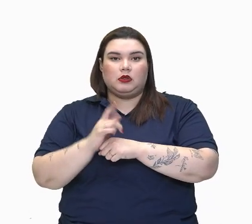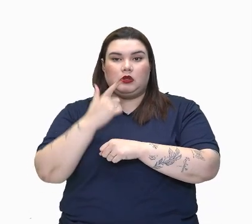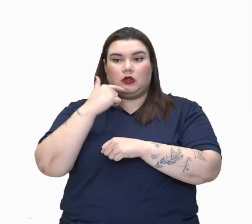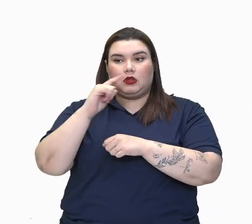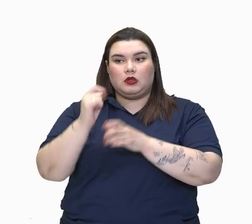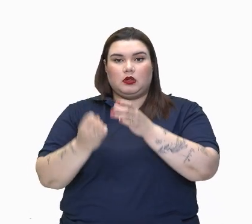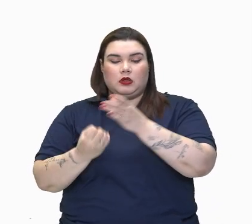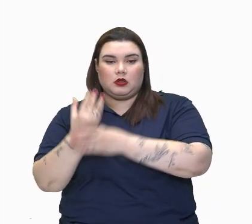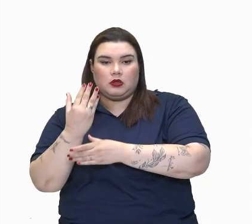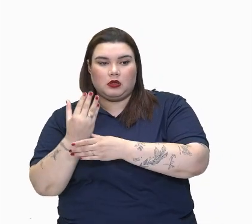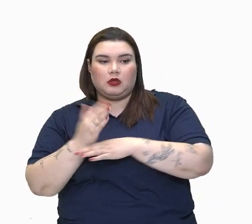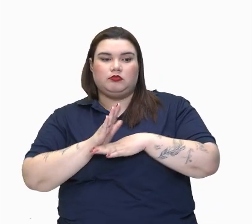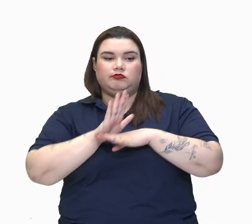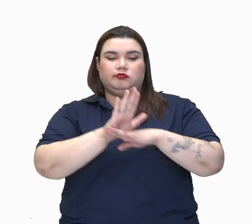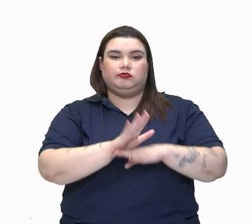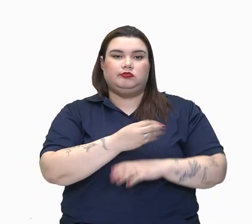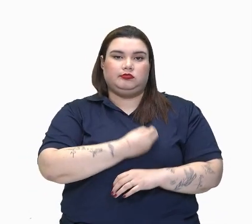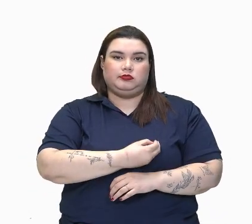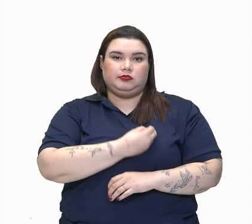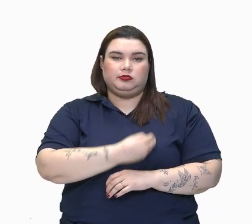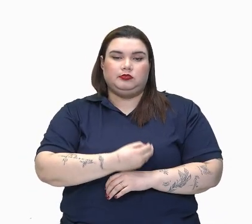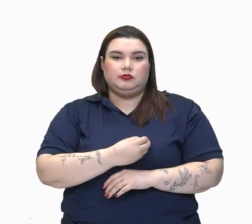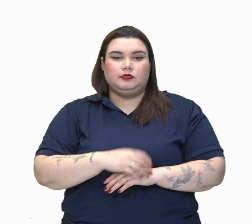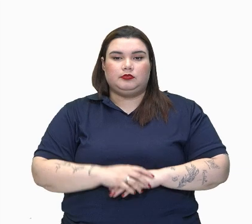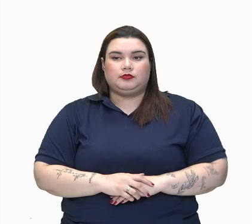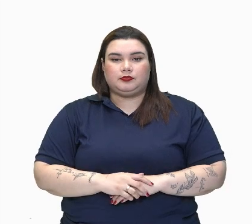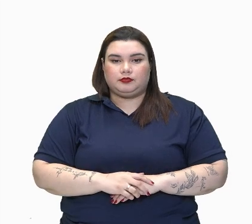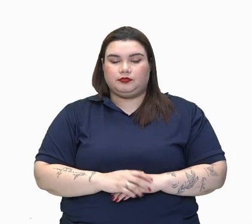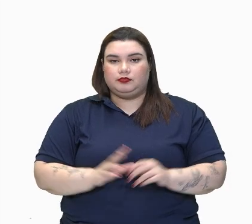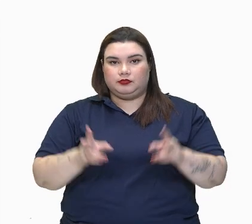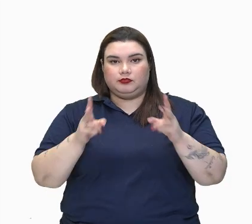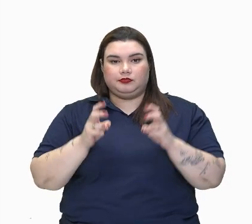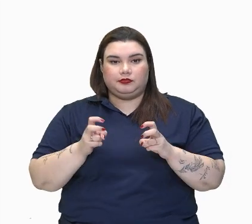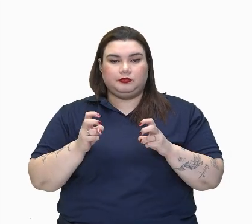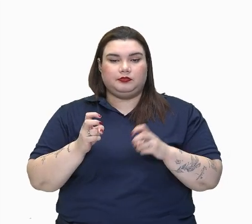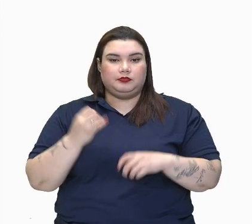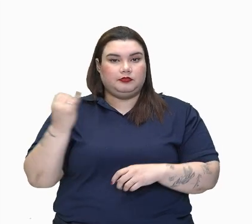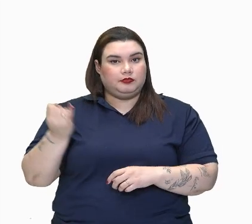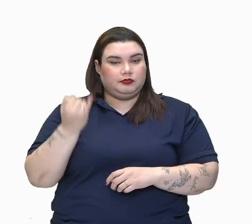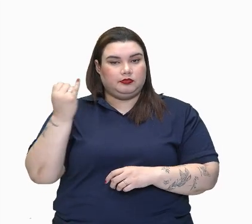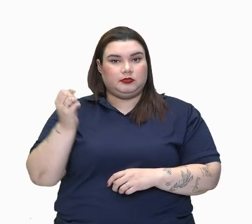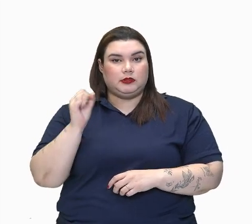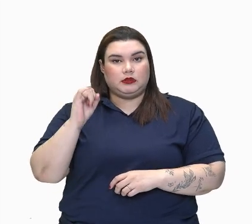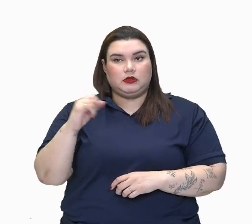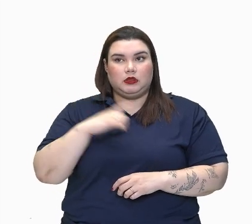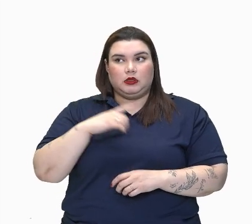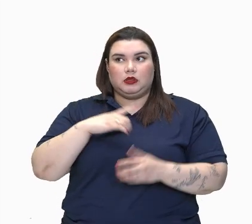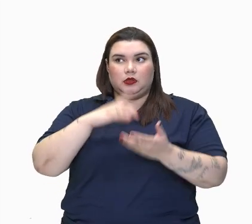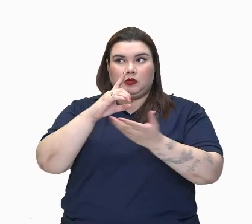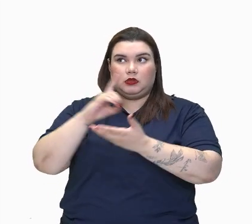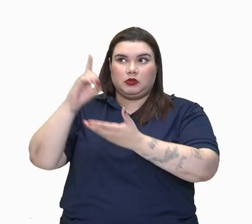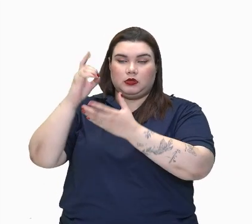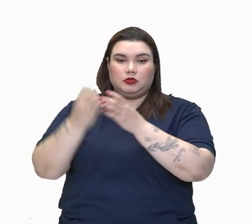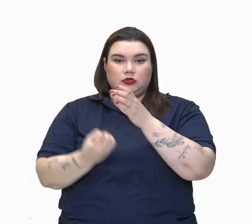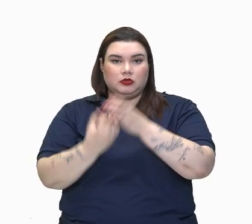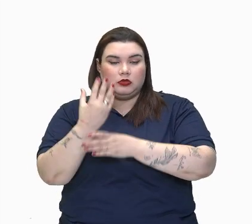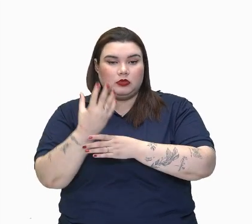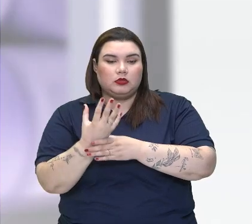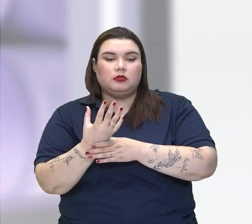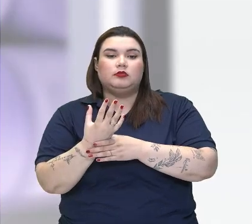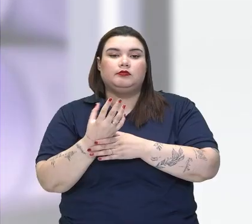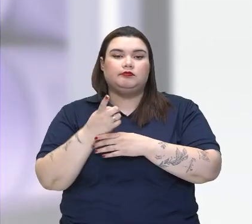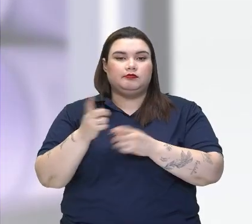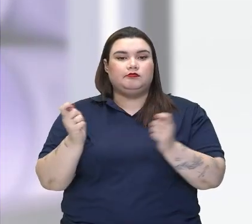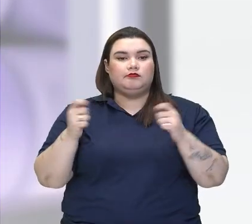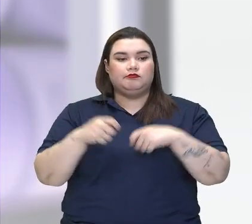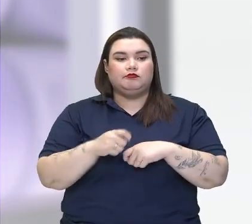cria, concede a vida. Olha que importante. Se há um Deus criador, esse Deus